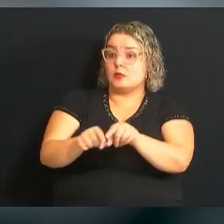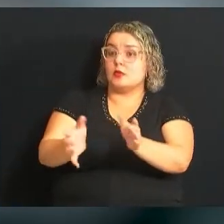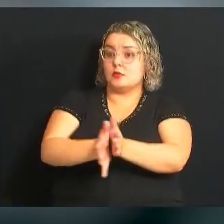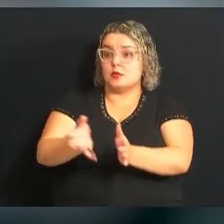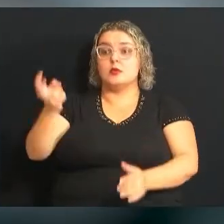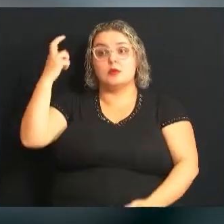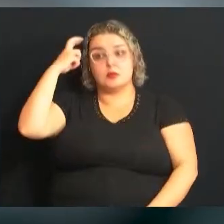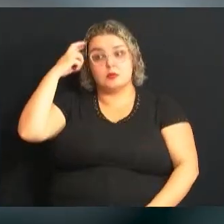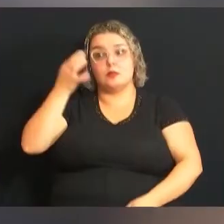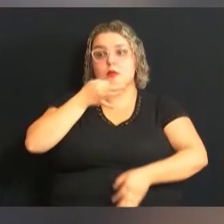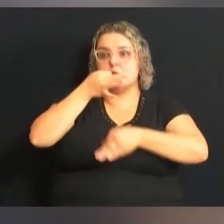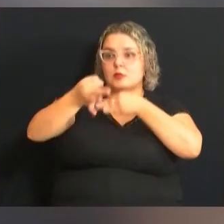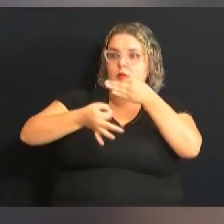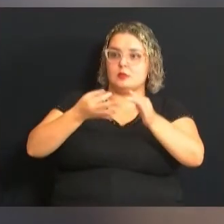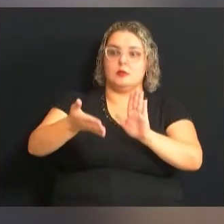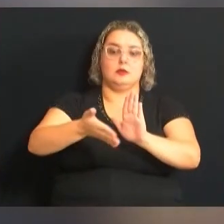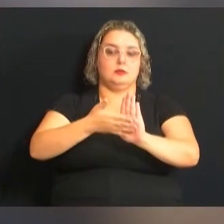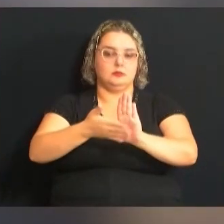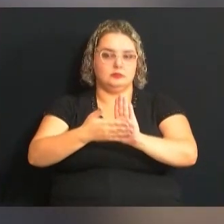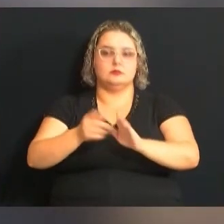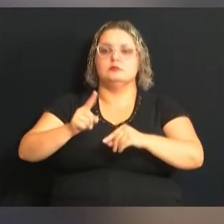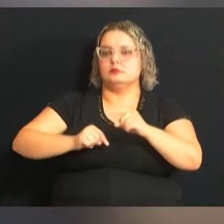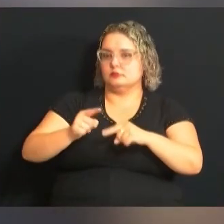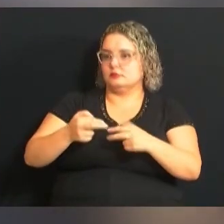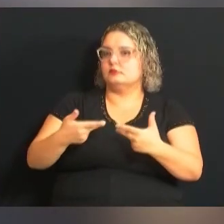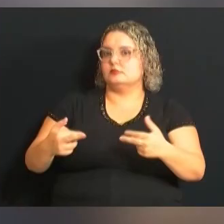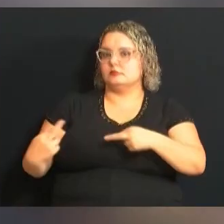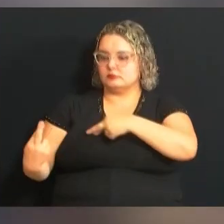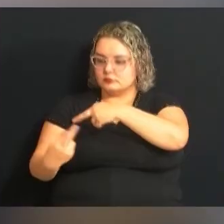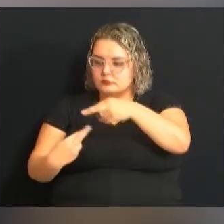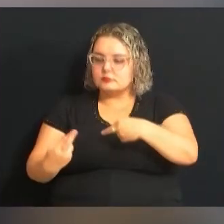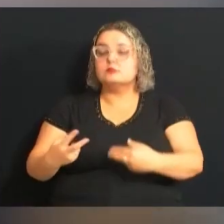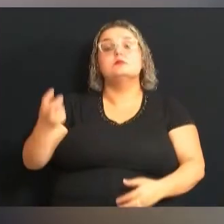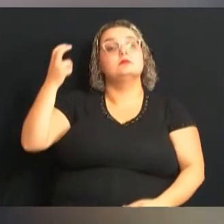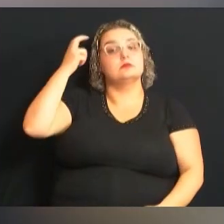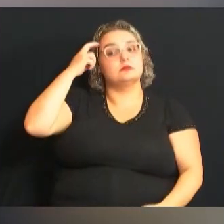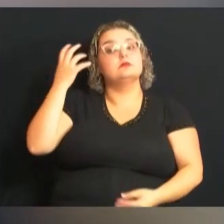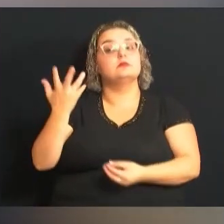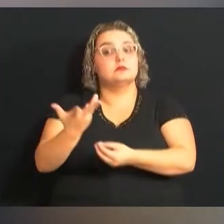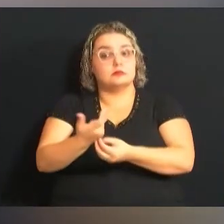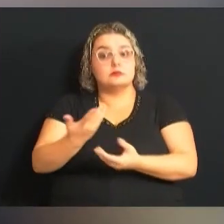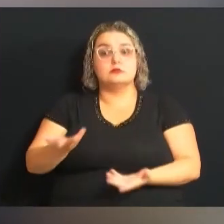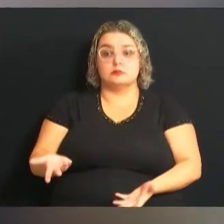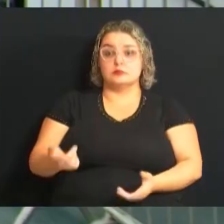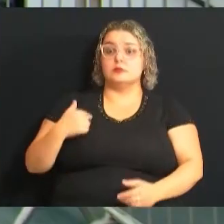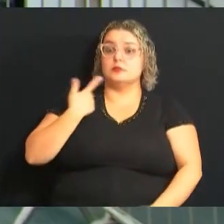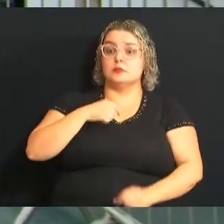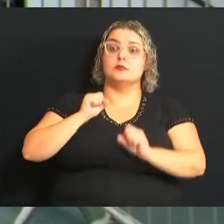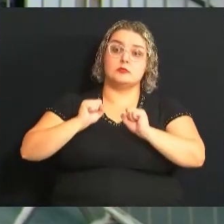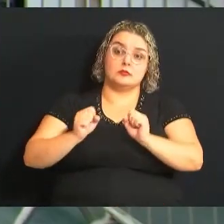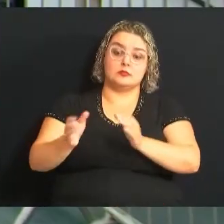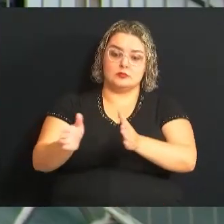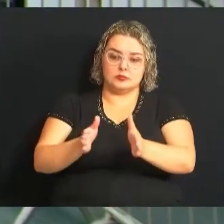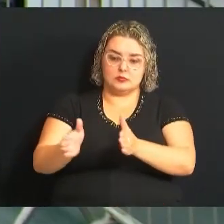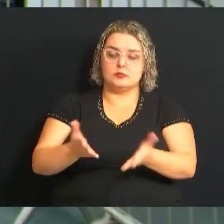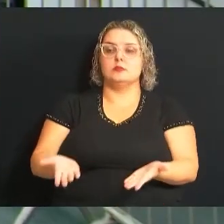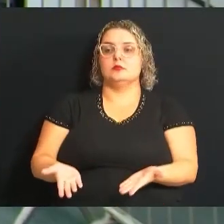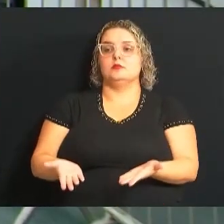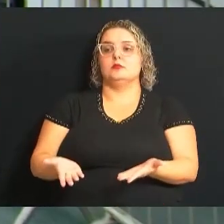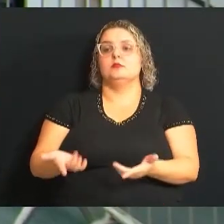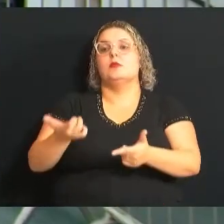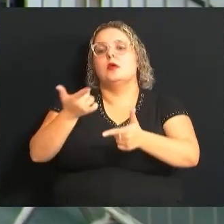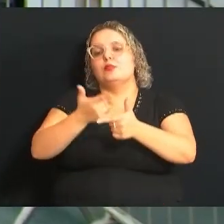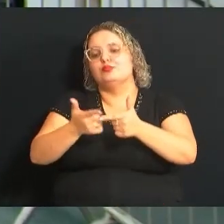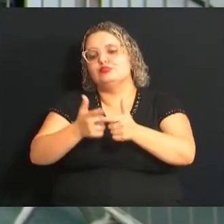Cabe à Comissão de Cultura opinar sobre as proposições e matérias relativas à cultura e à arte. Nós pudemos, nesse